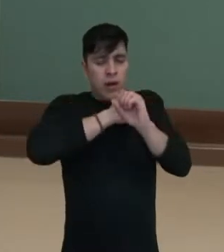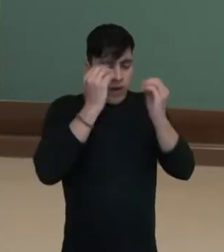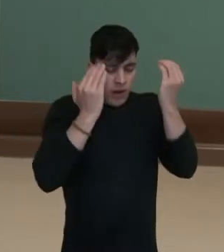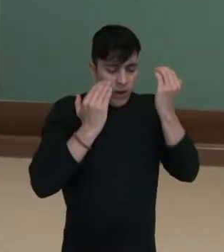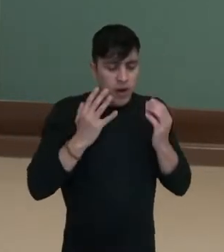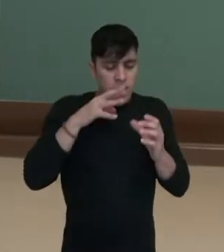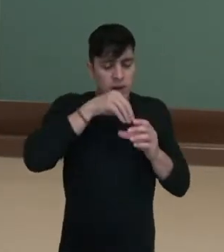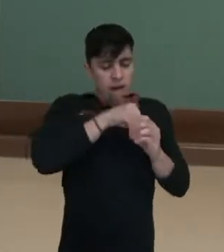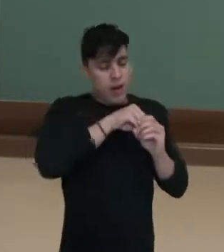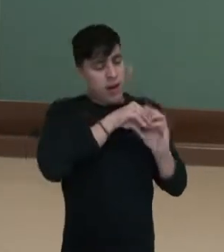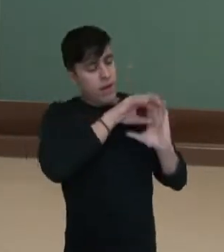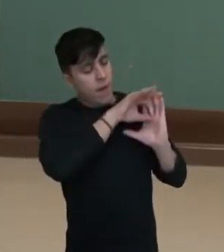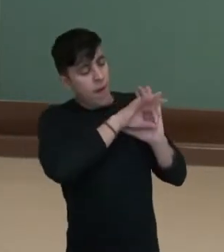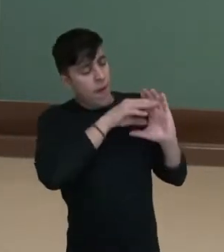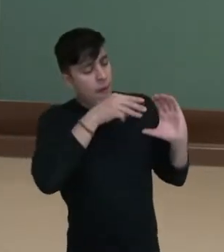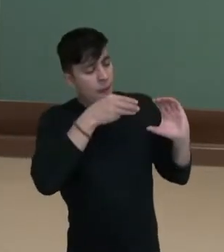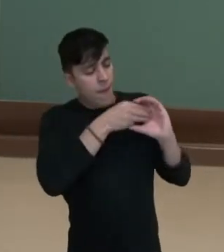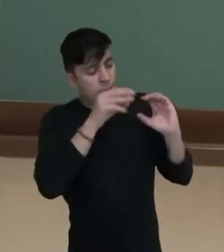célula.